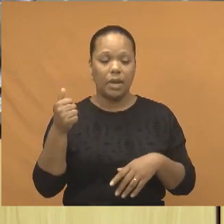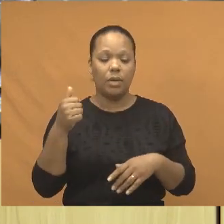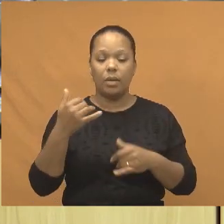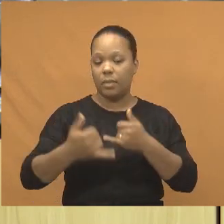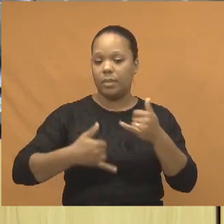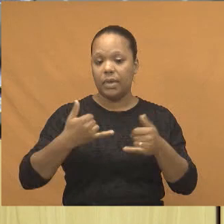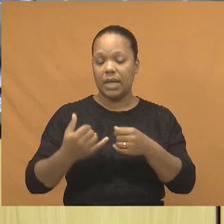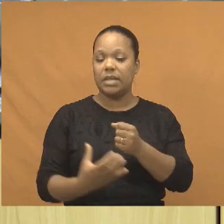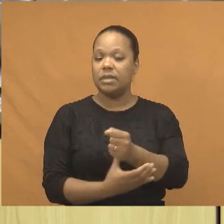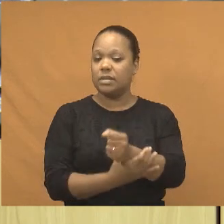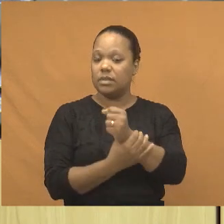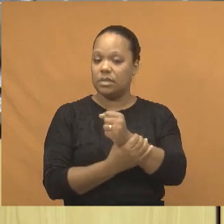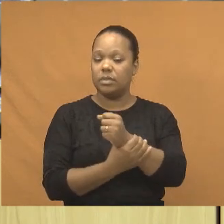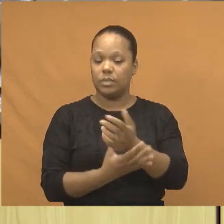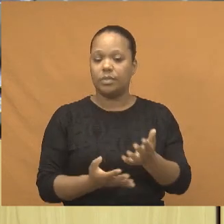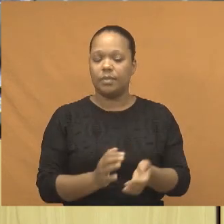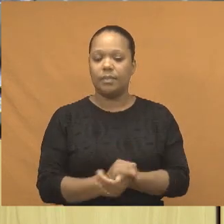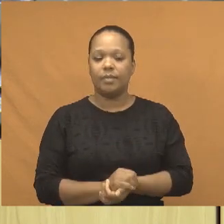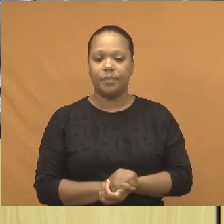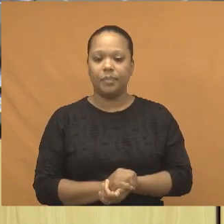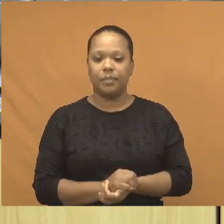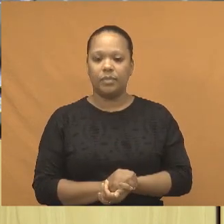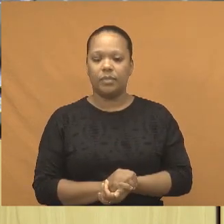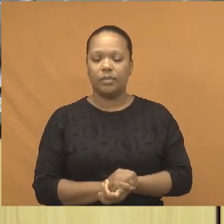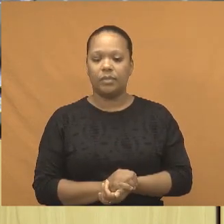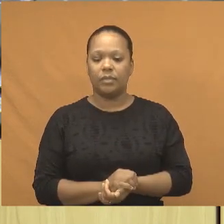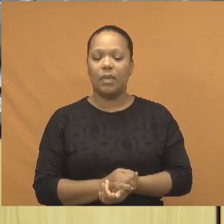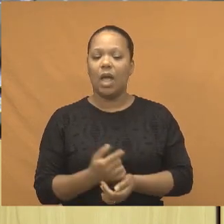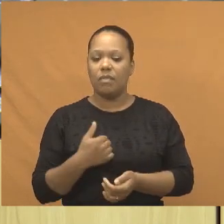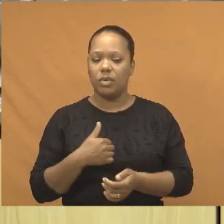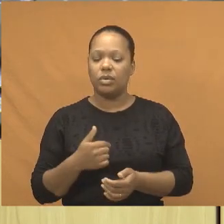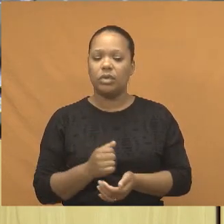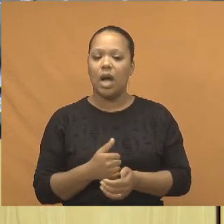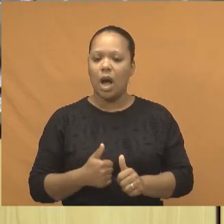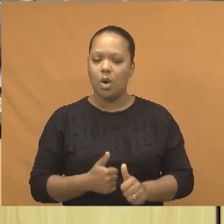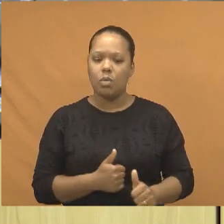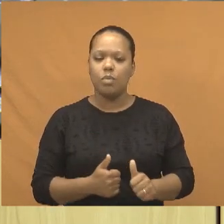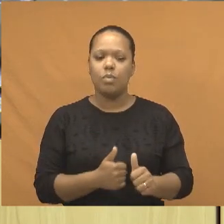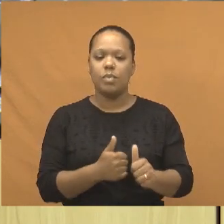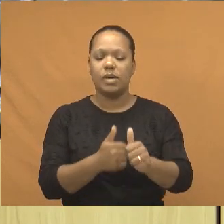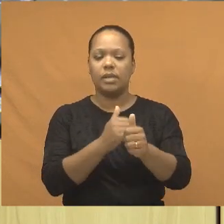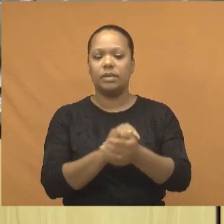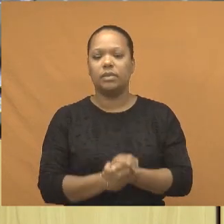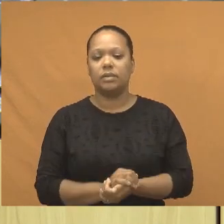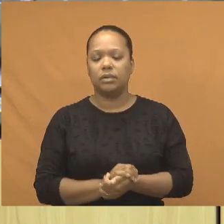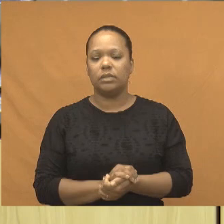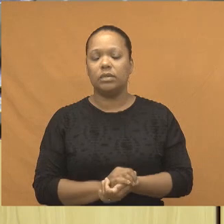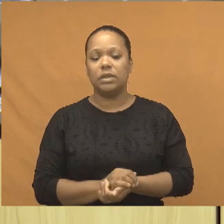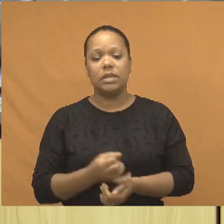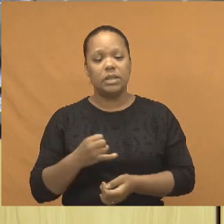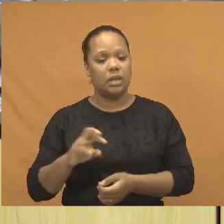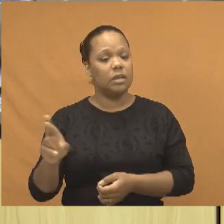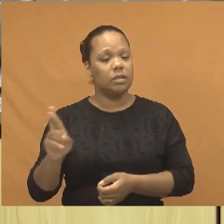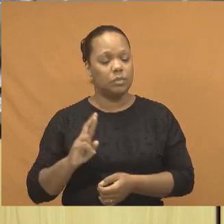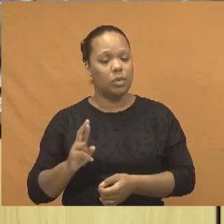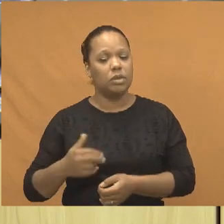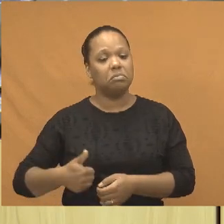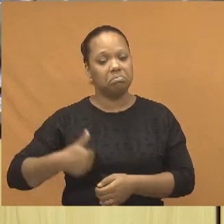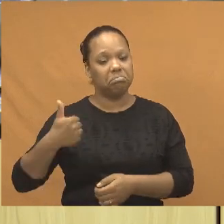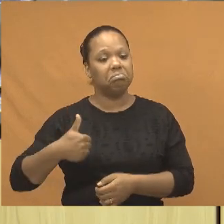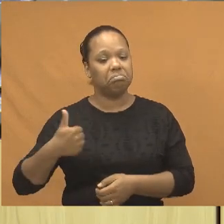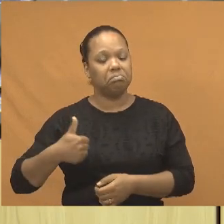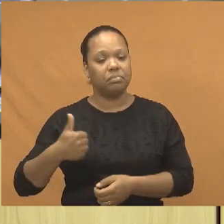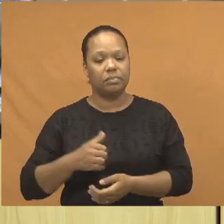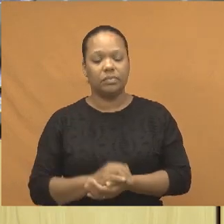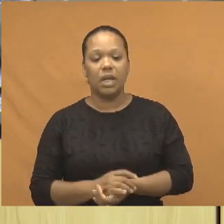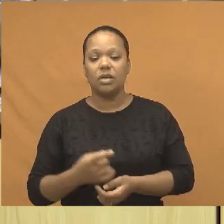é melhor, tá bom? Então, a gente vai estar acompanhando, se o retorno for favorável, a gente vai